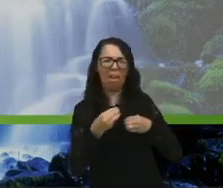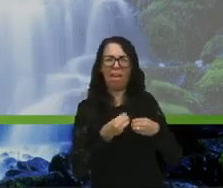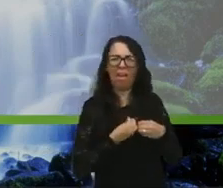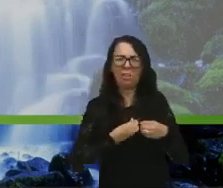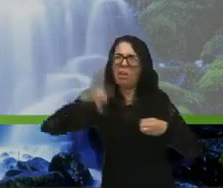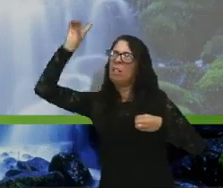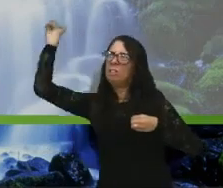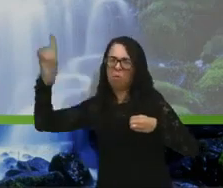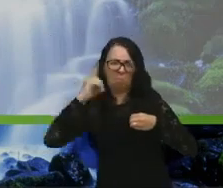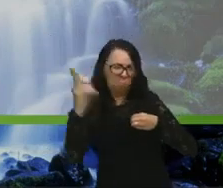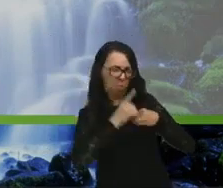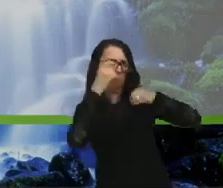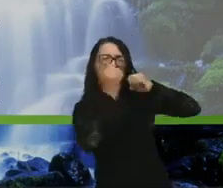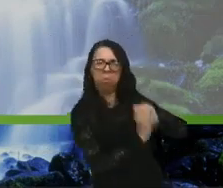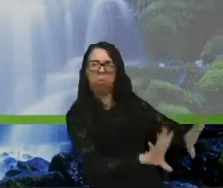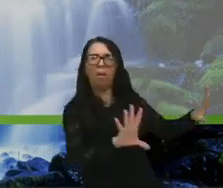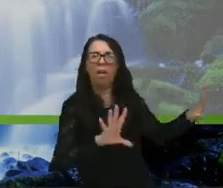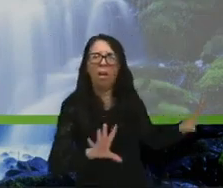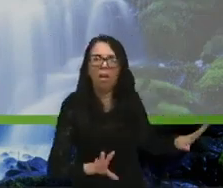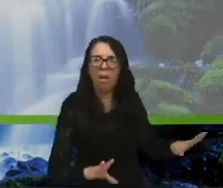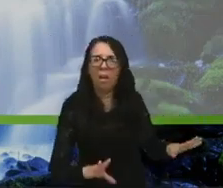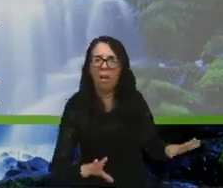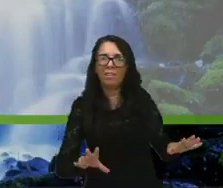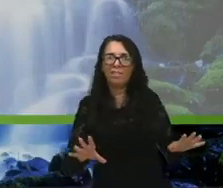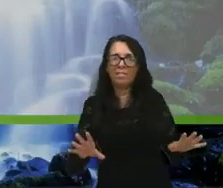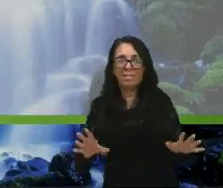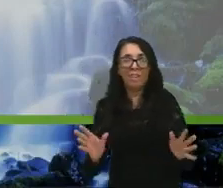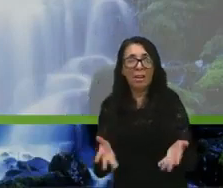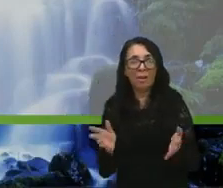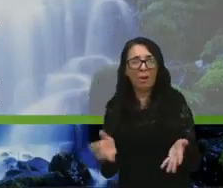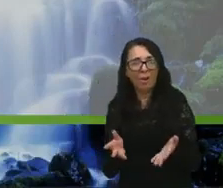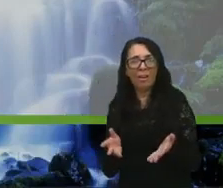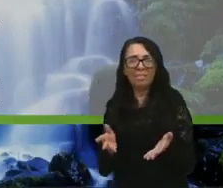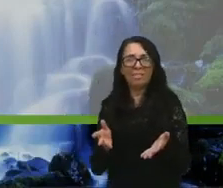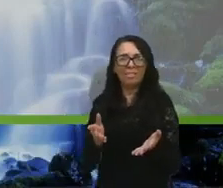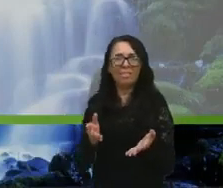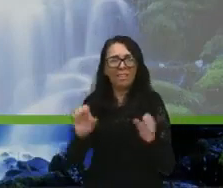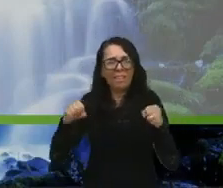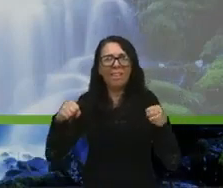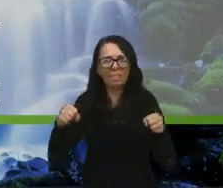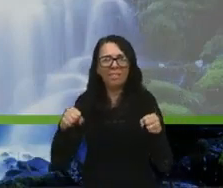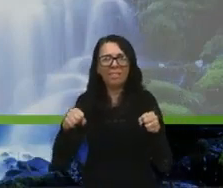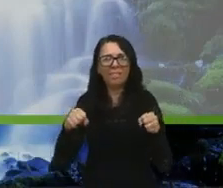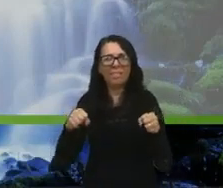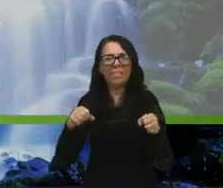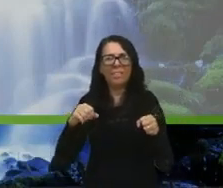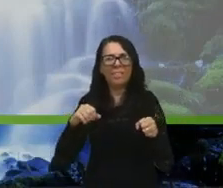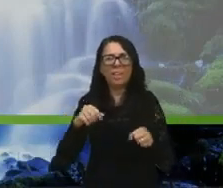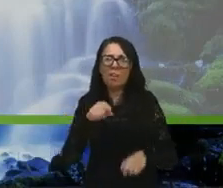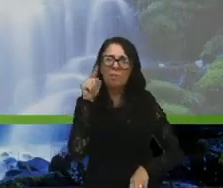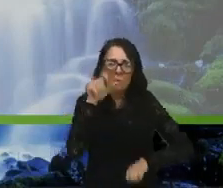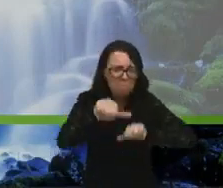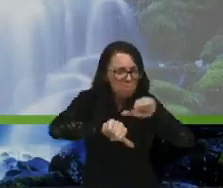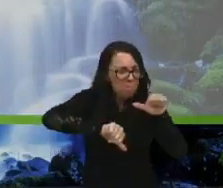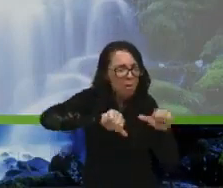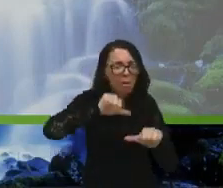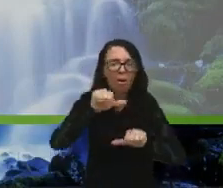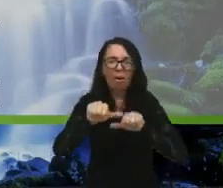interior, e você venha se tornar uma pessoa mais semelhante a